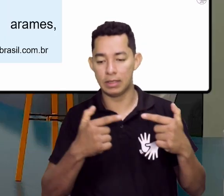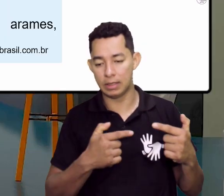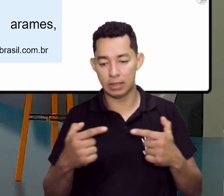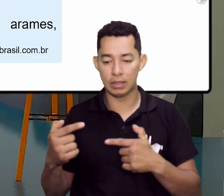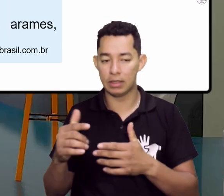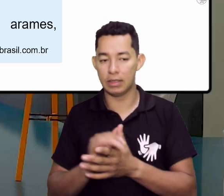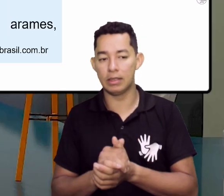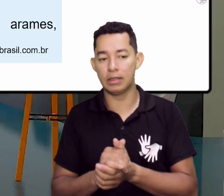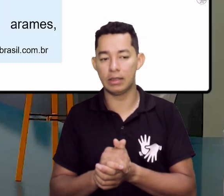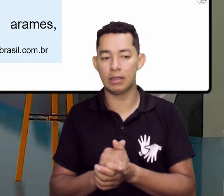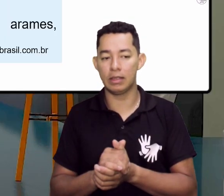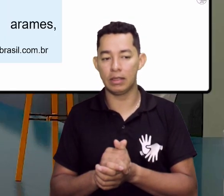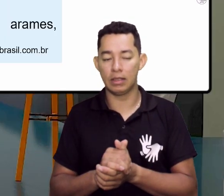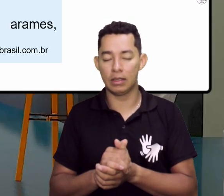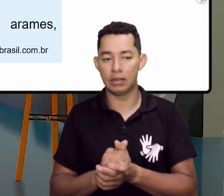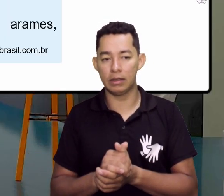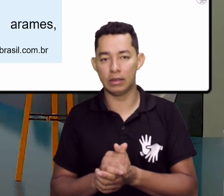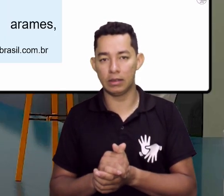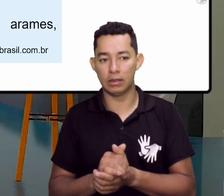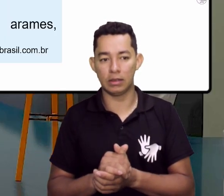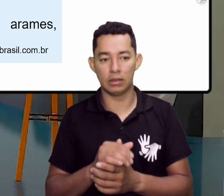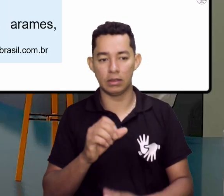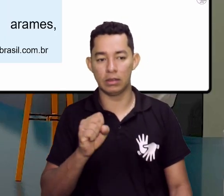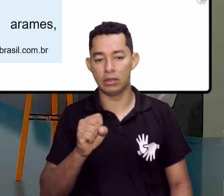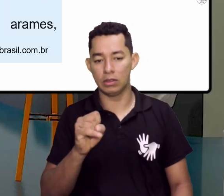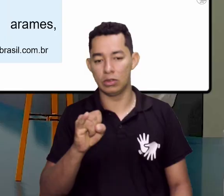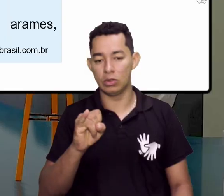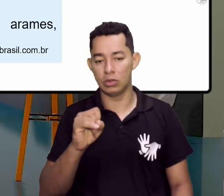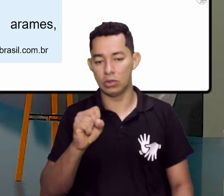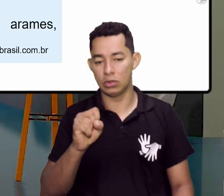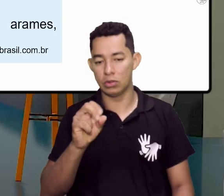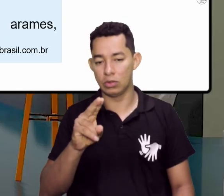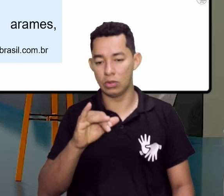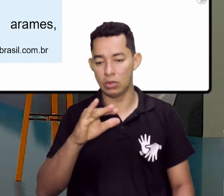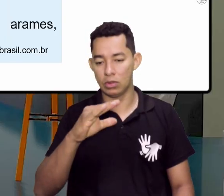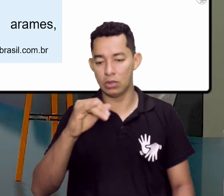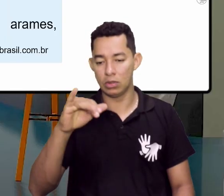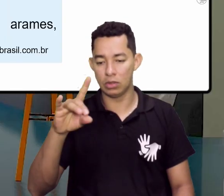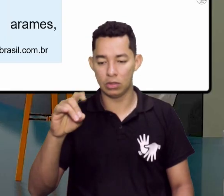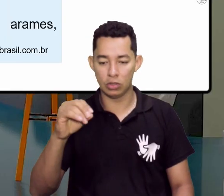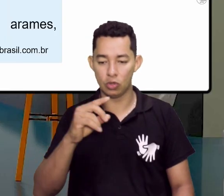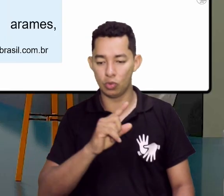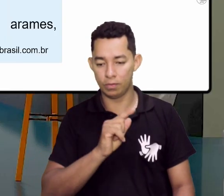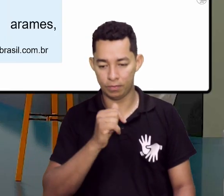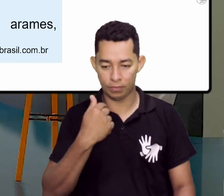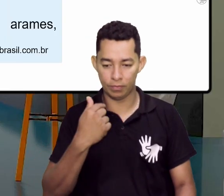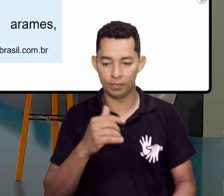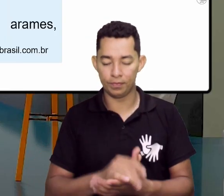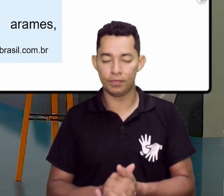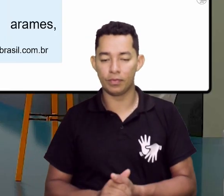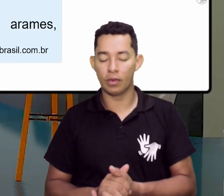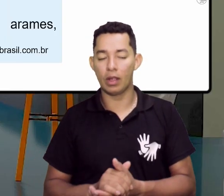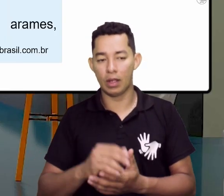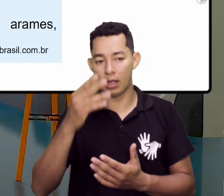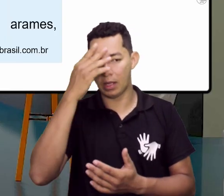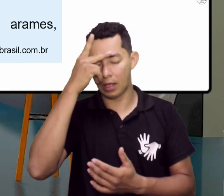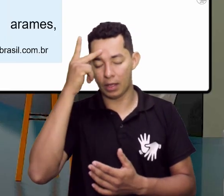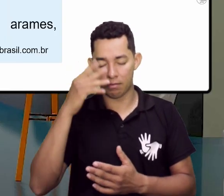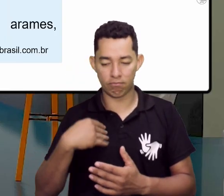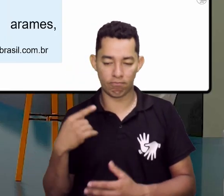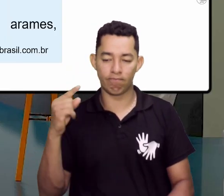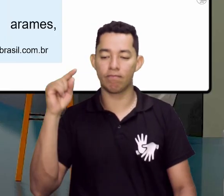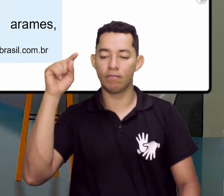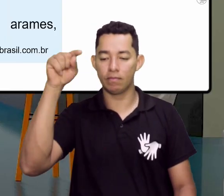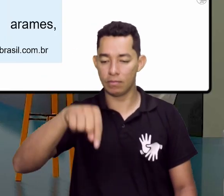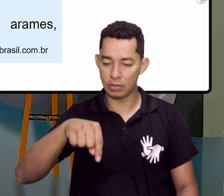pessoas, suicídios, né? Todos esses temas aí, os artistas entram com a sua palavra,